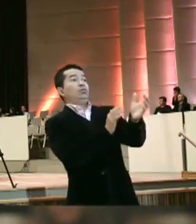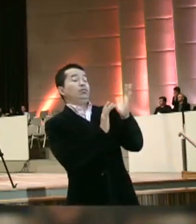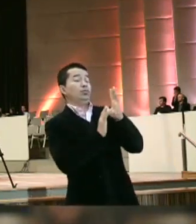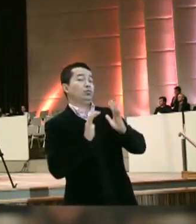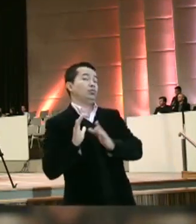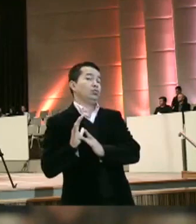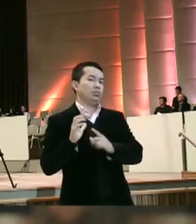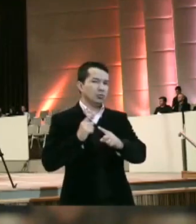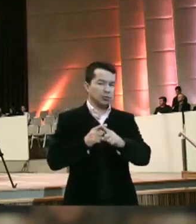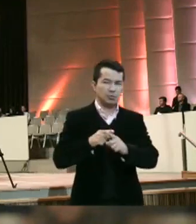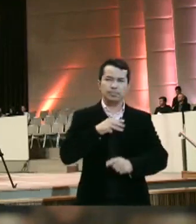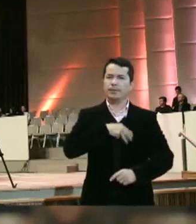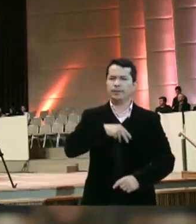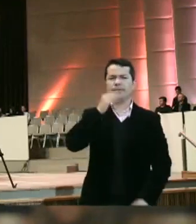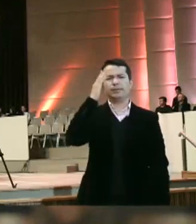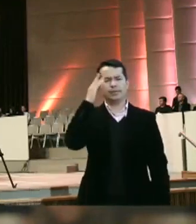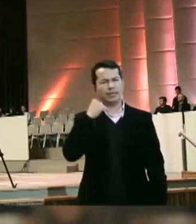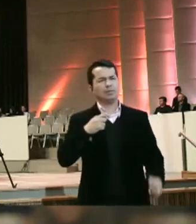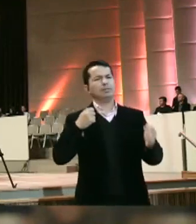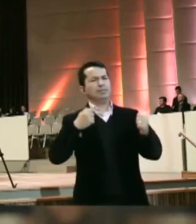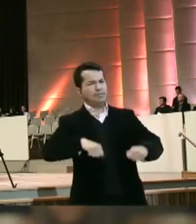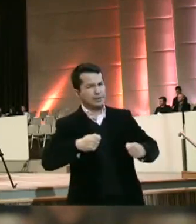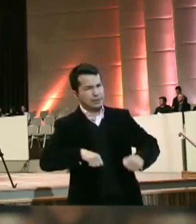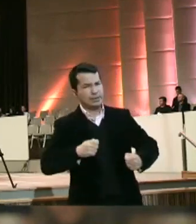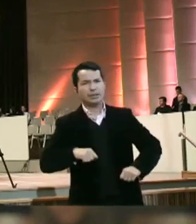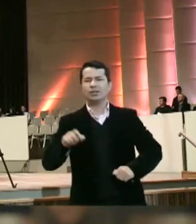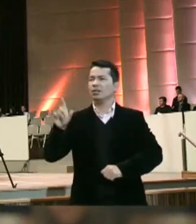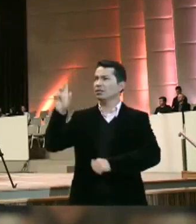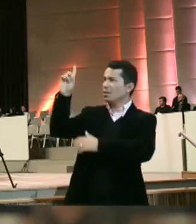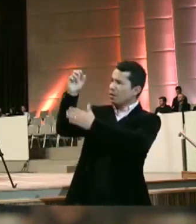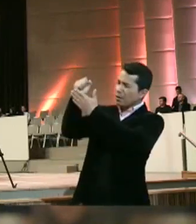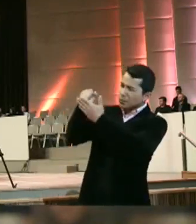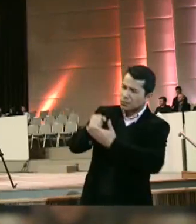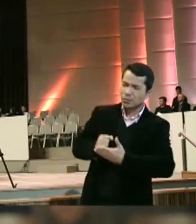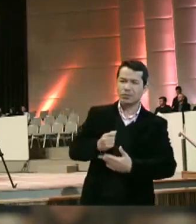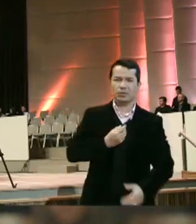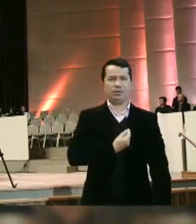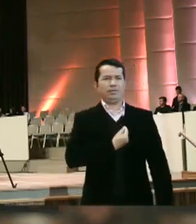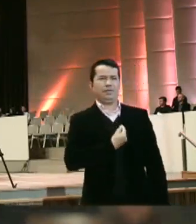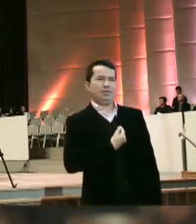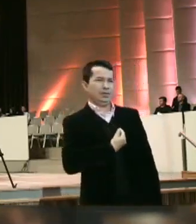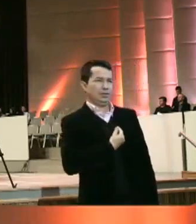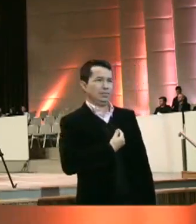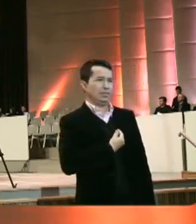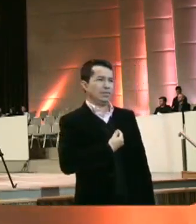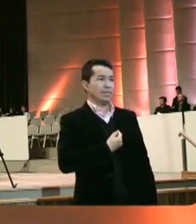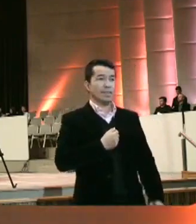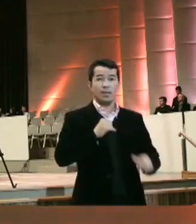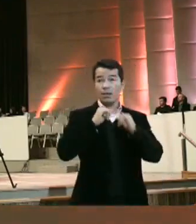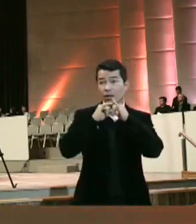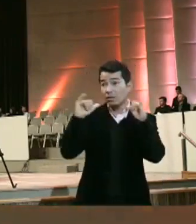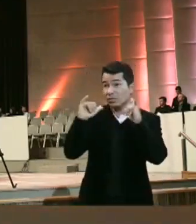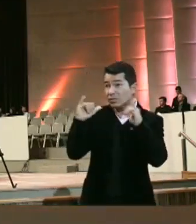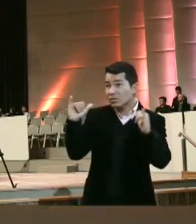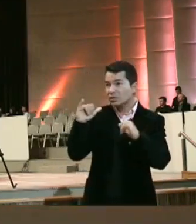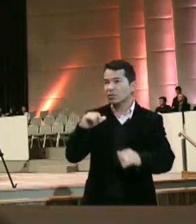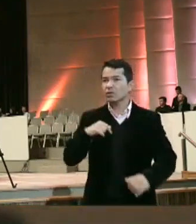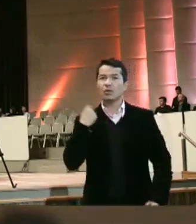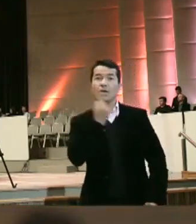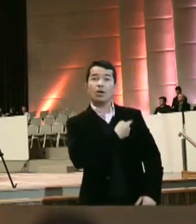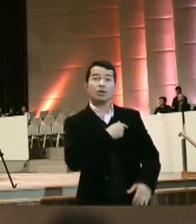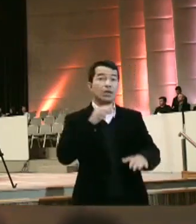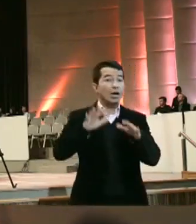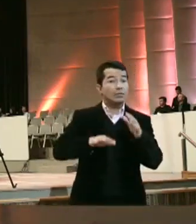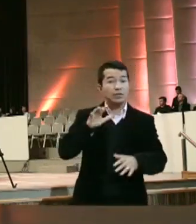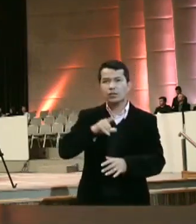quanto ele precisava da graça de Deus na sua vida. E às vezes a gente está aferrado a alguma coisa